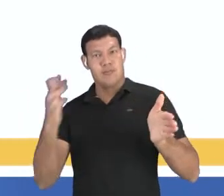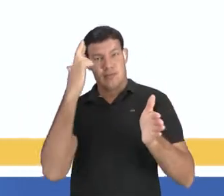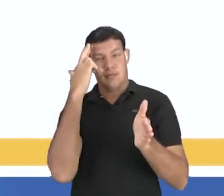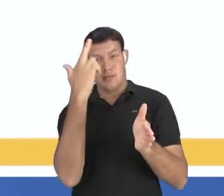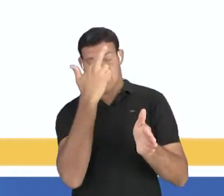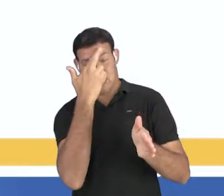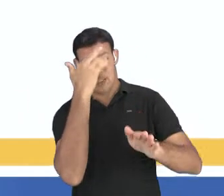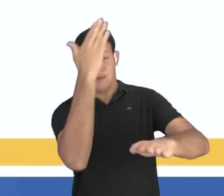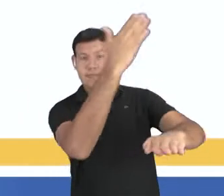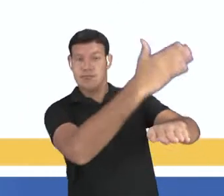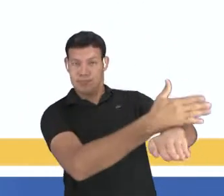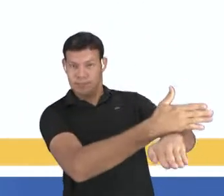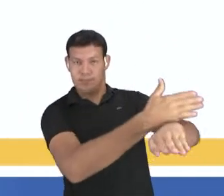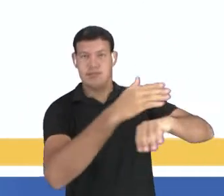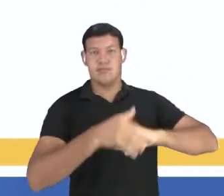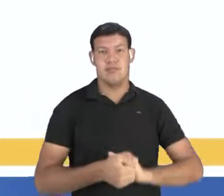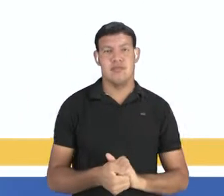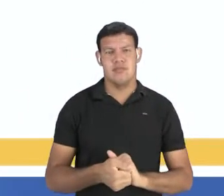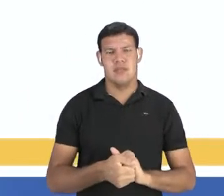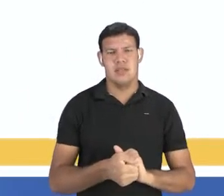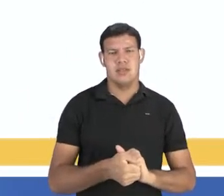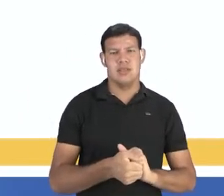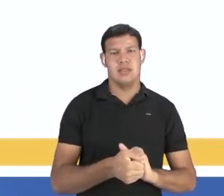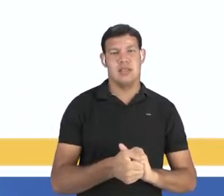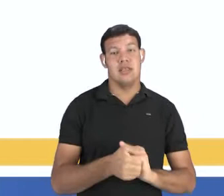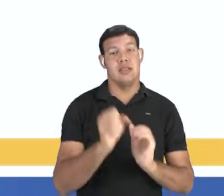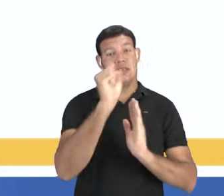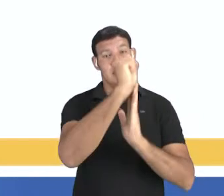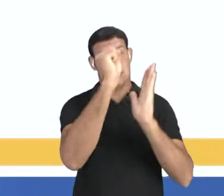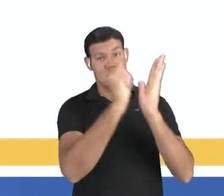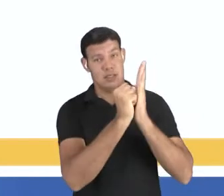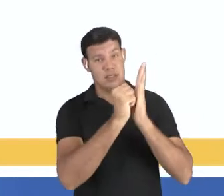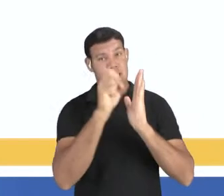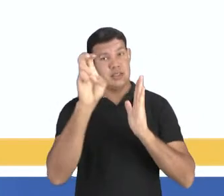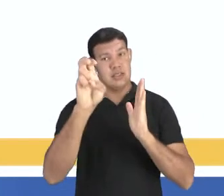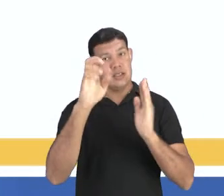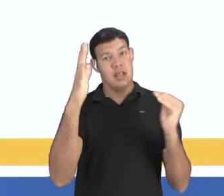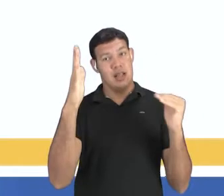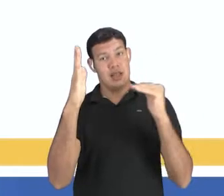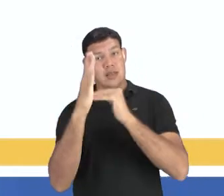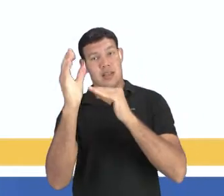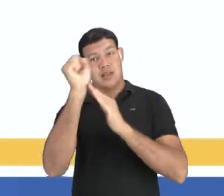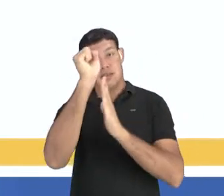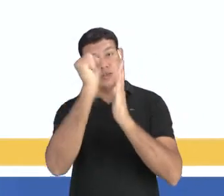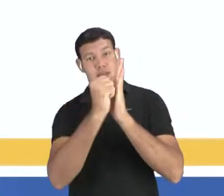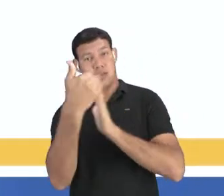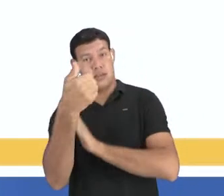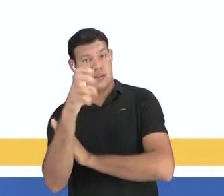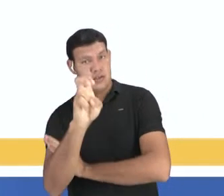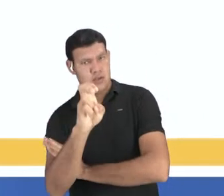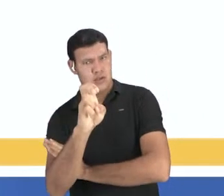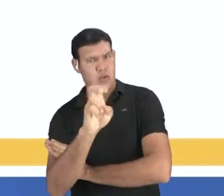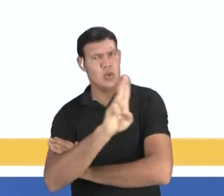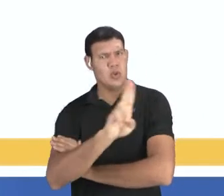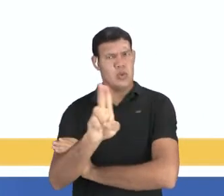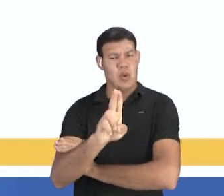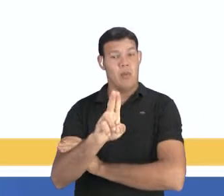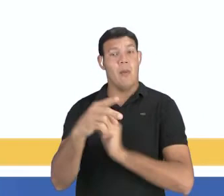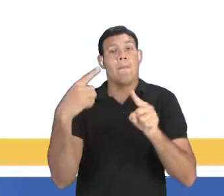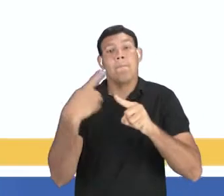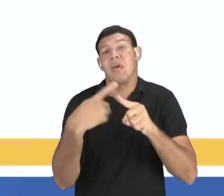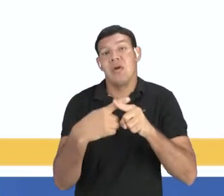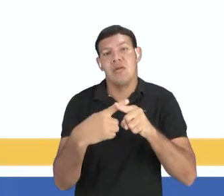conhecido como Idade Média entre os séculos 15 e 15 o nome é derivado dos